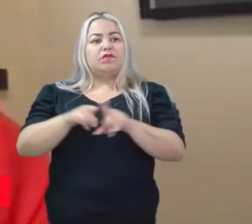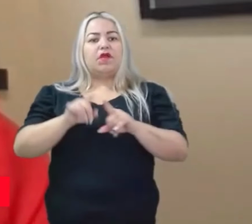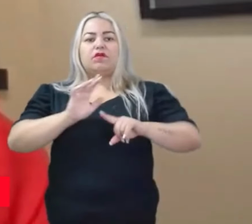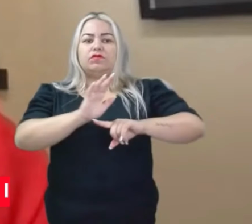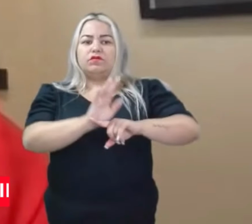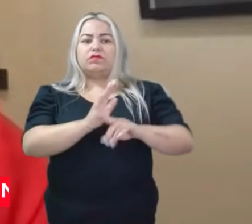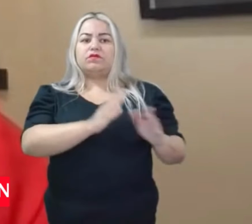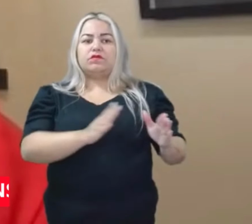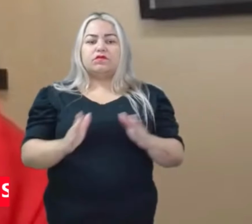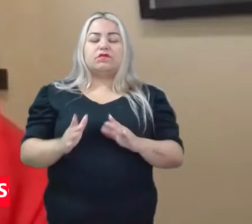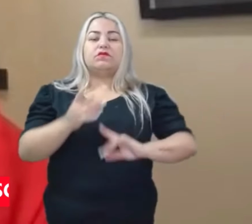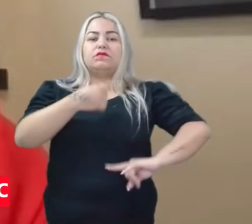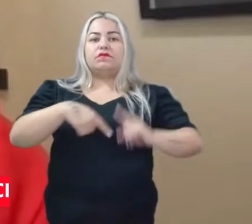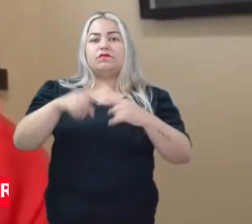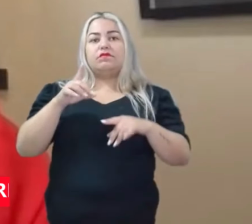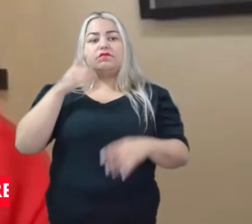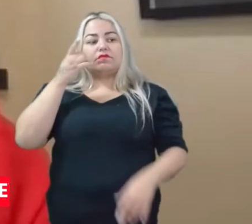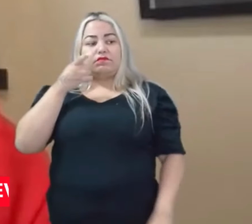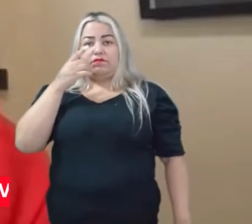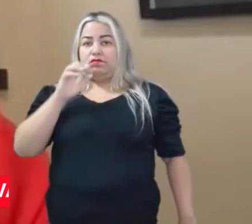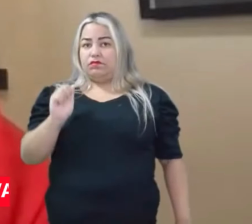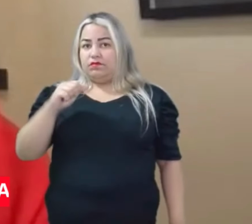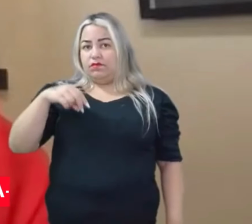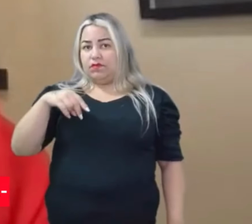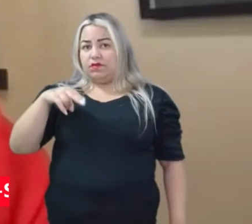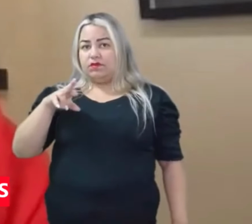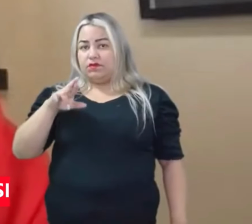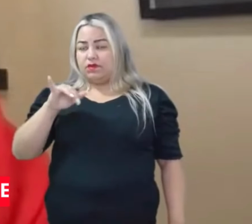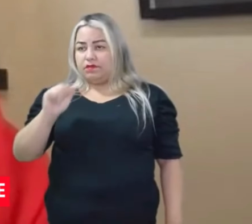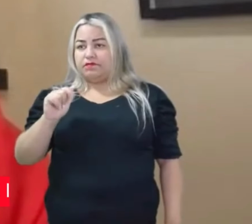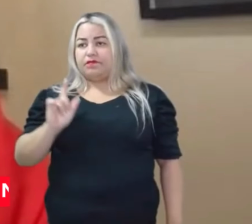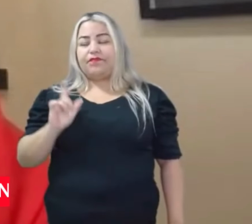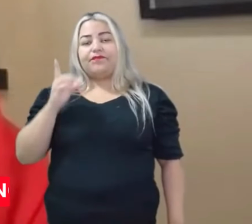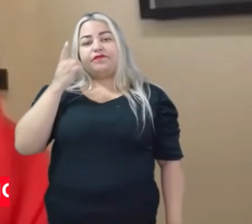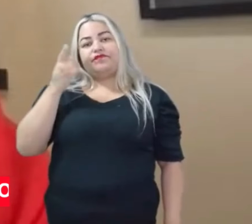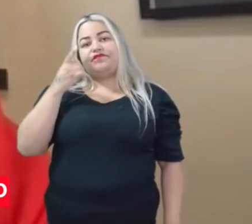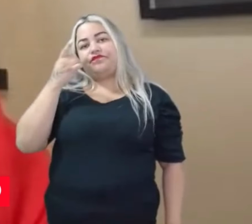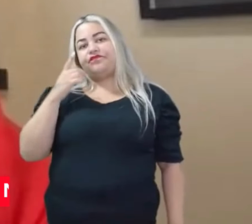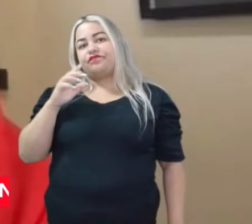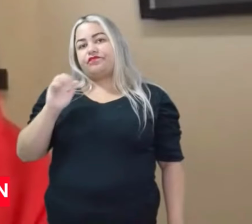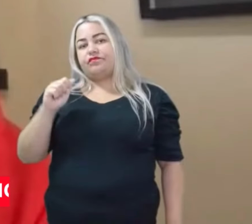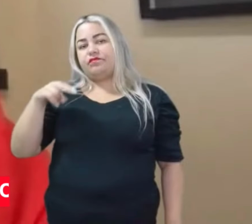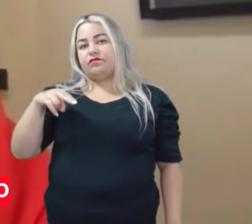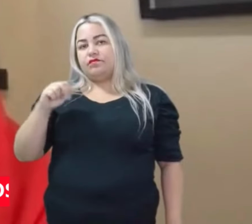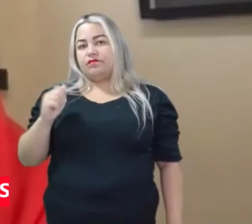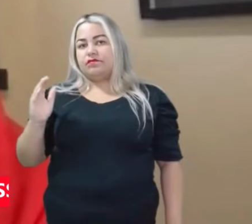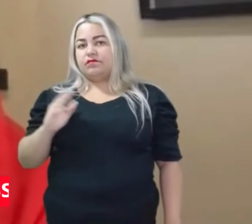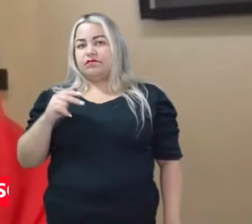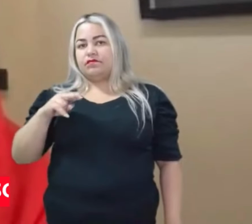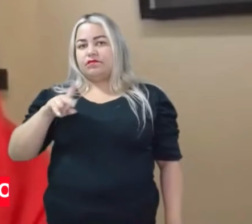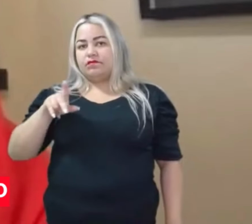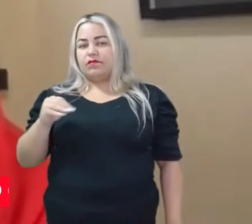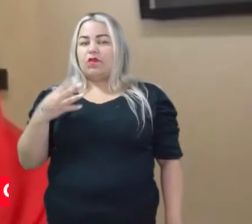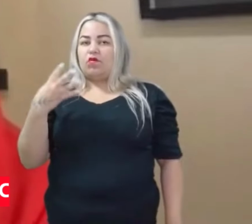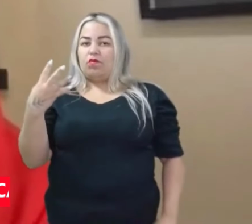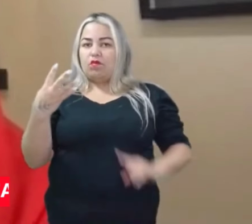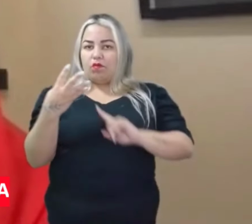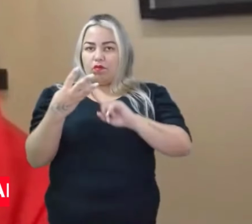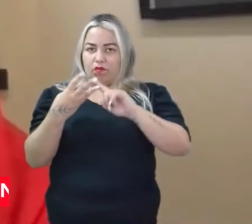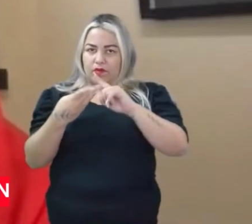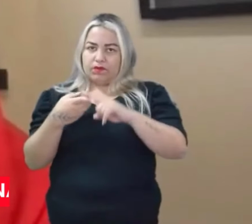processo de construção, e a deputada Andréa de Jesus, e a gente tem uma deputada da Rede, Ana Paula Siqueira. Então, nós éramos 4